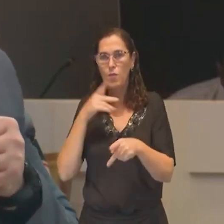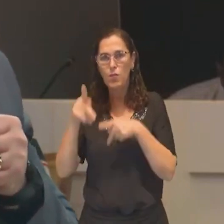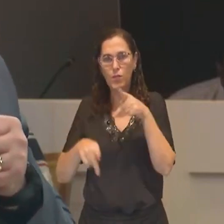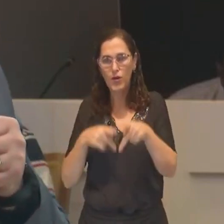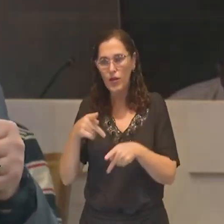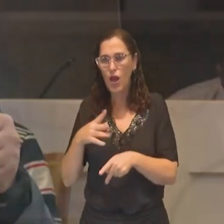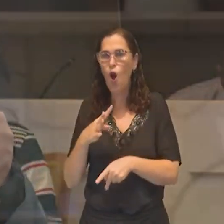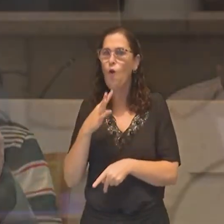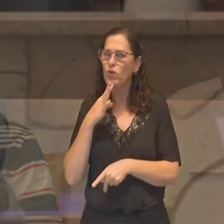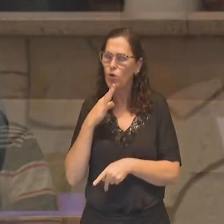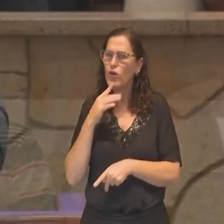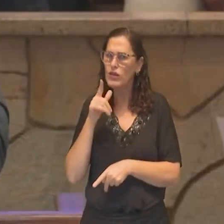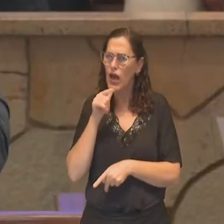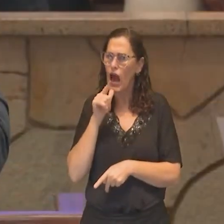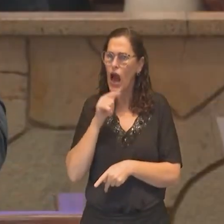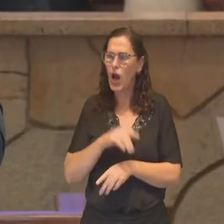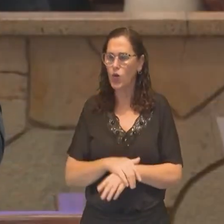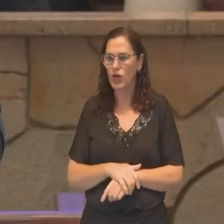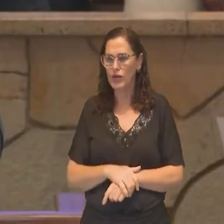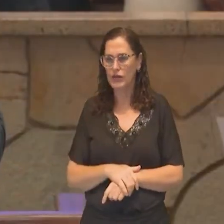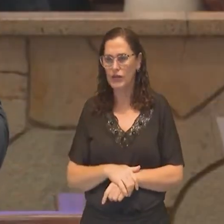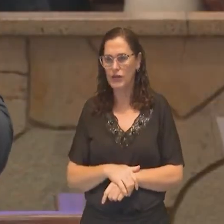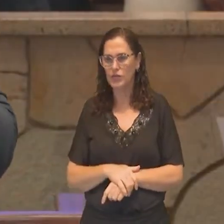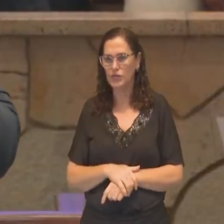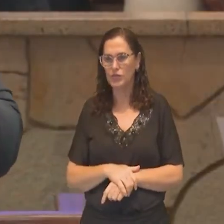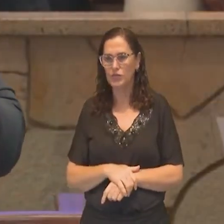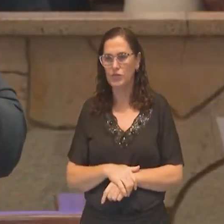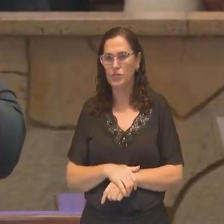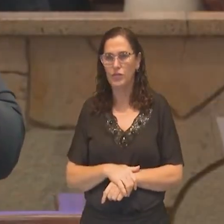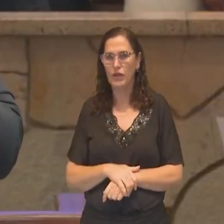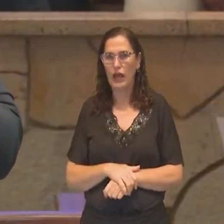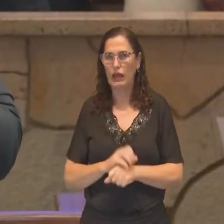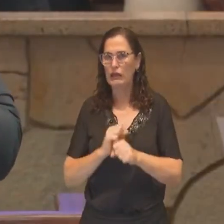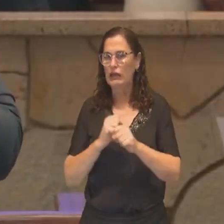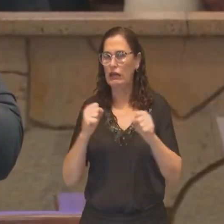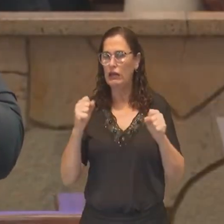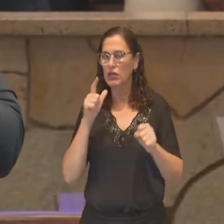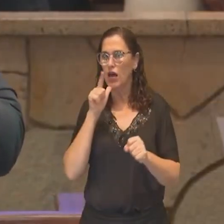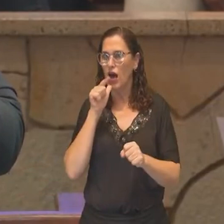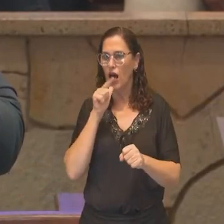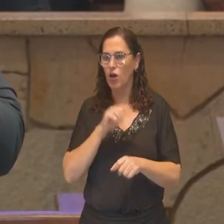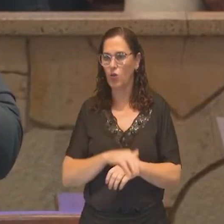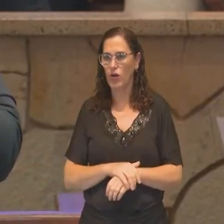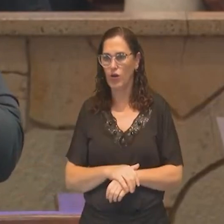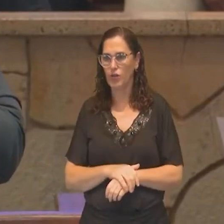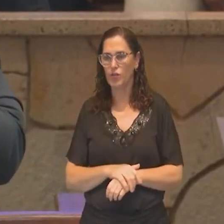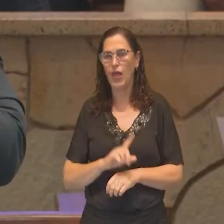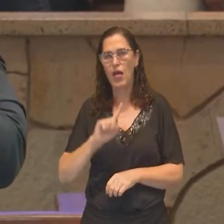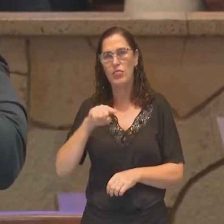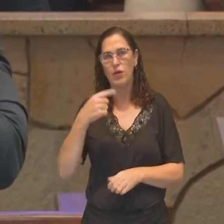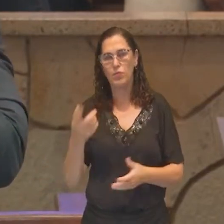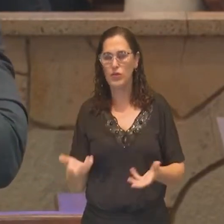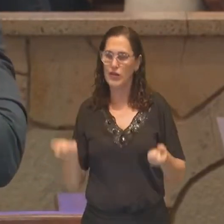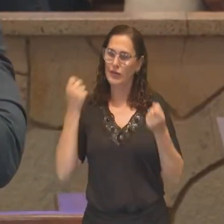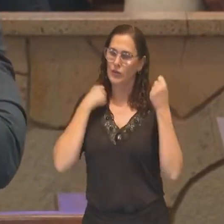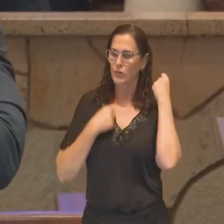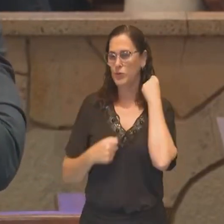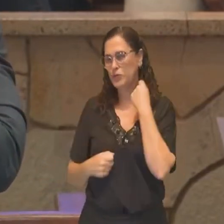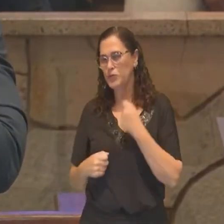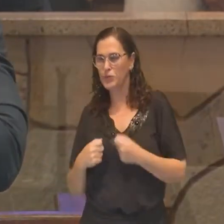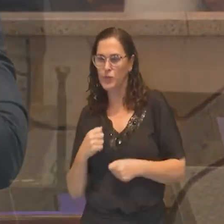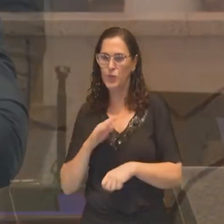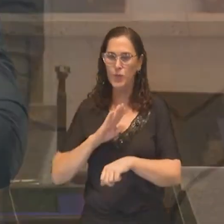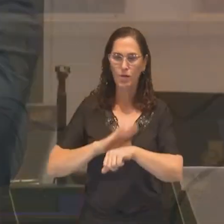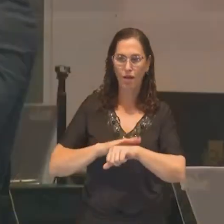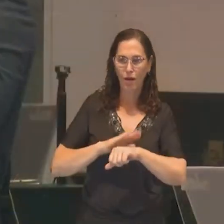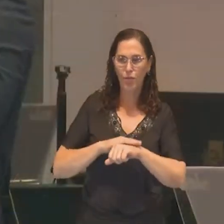também conhecer sobre as grandes águas. E depois de se banhar durante algum